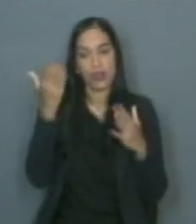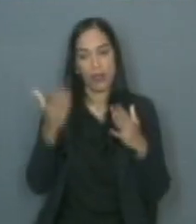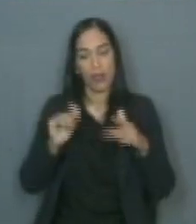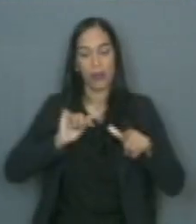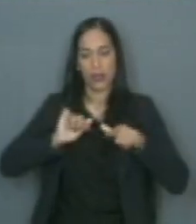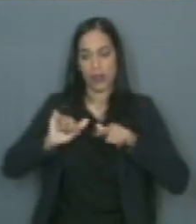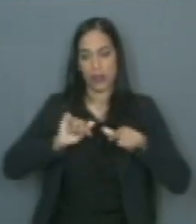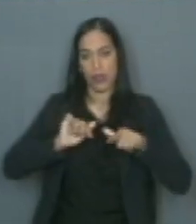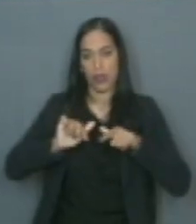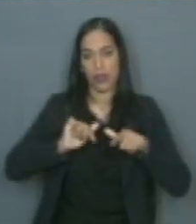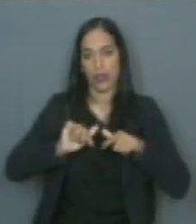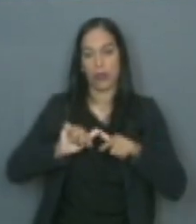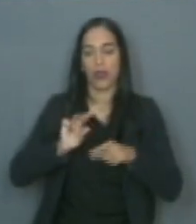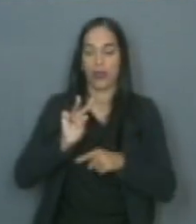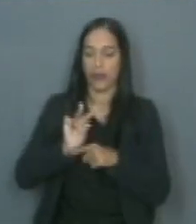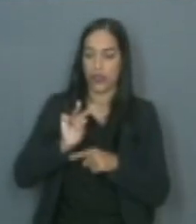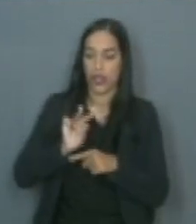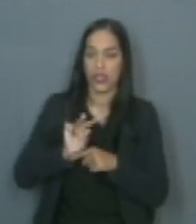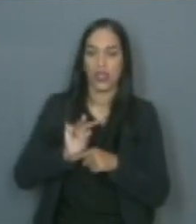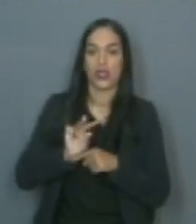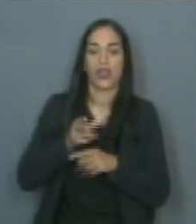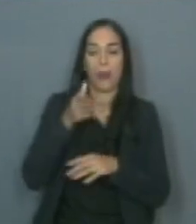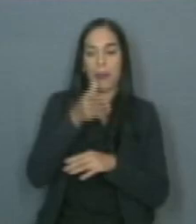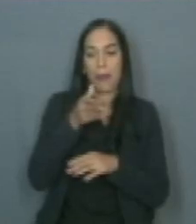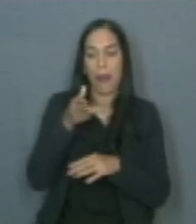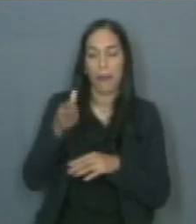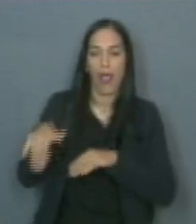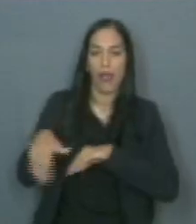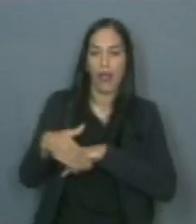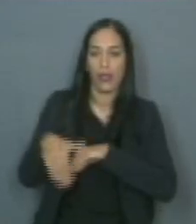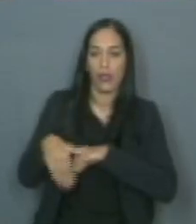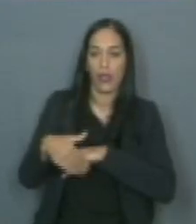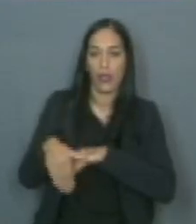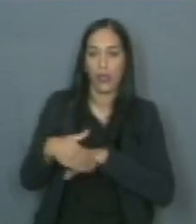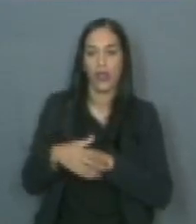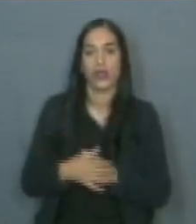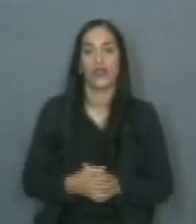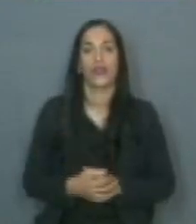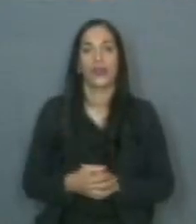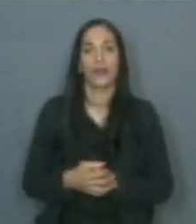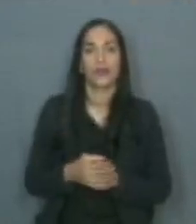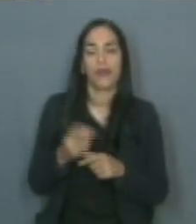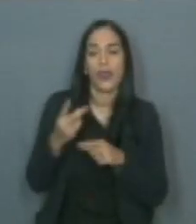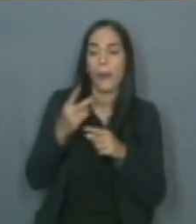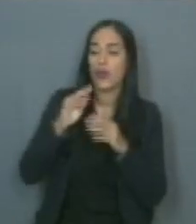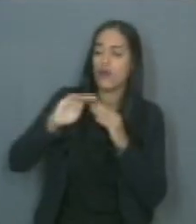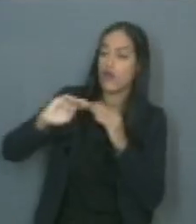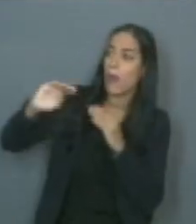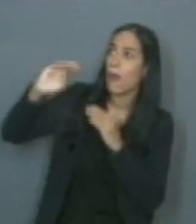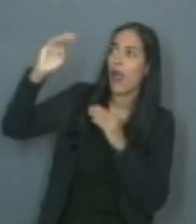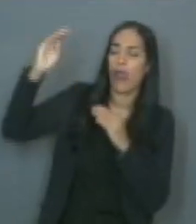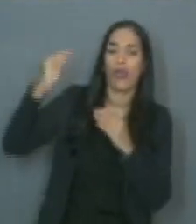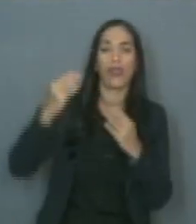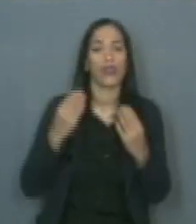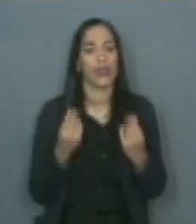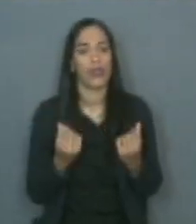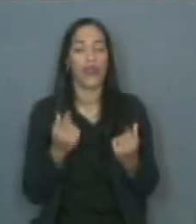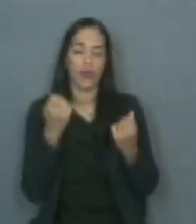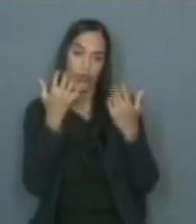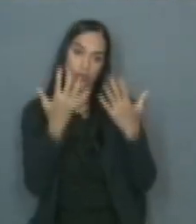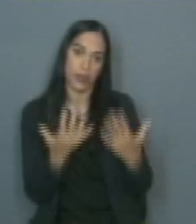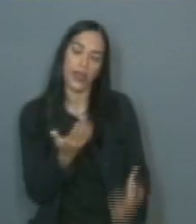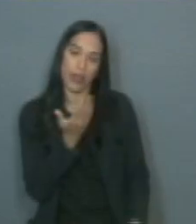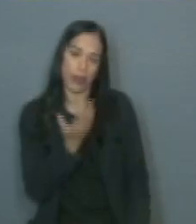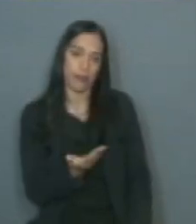trabalho de fiscalização, está aí nas ruas, procurou uma barreira agora importante aí. Mas deixa eu falar uma coisa, Vossa